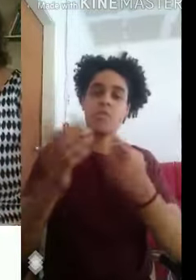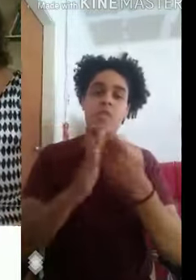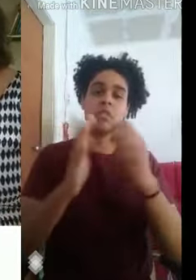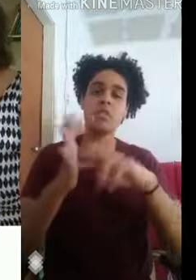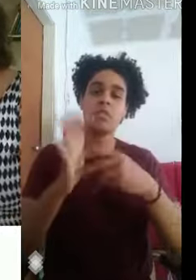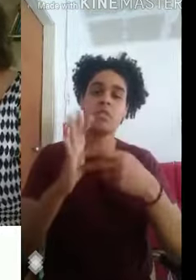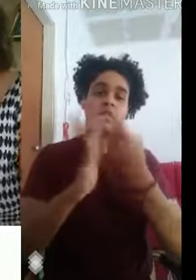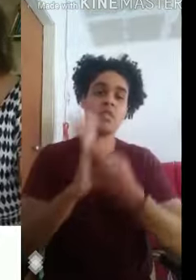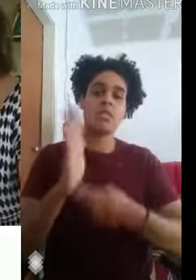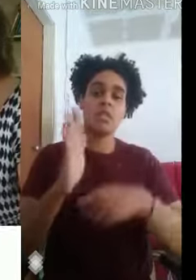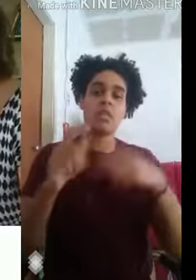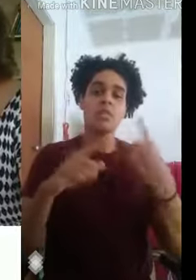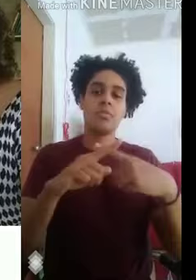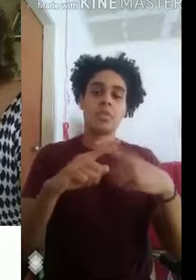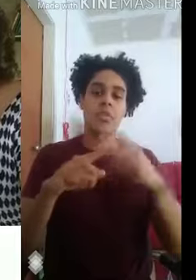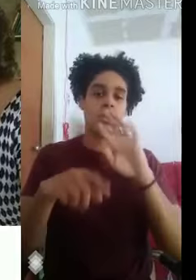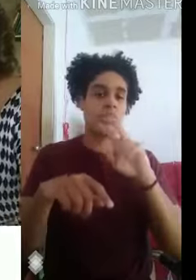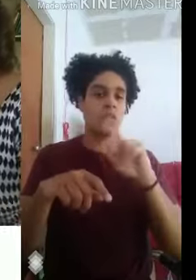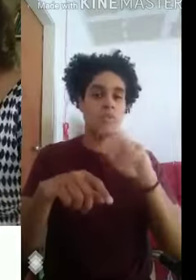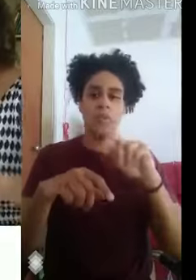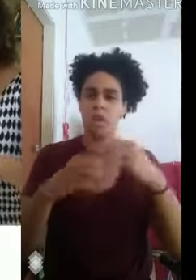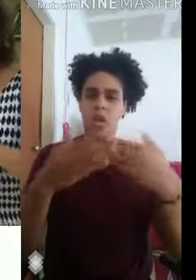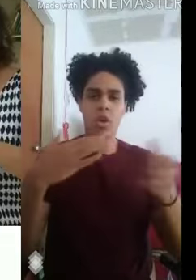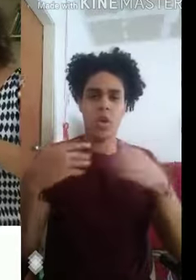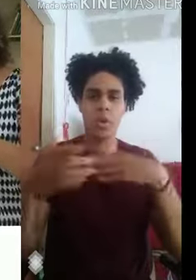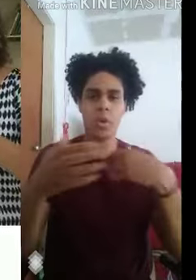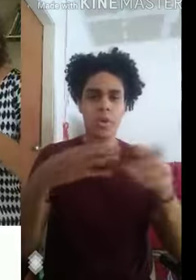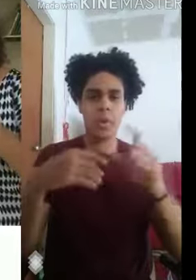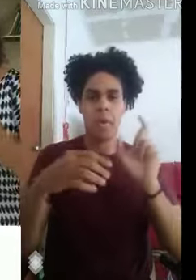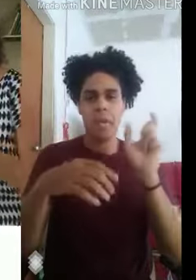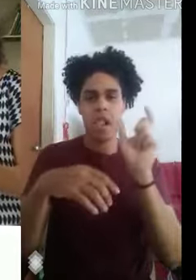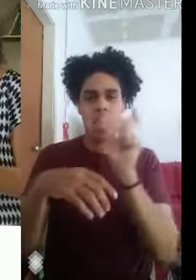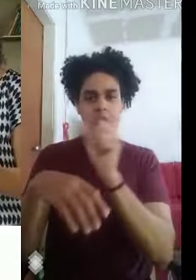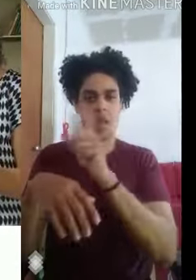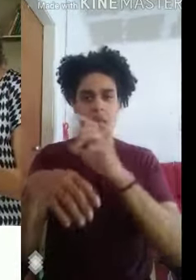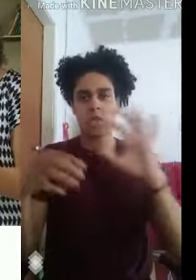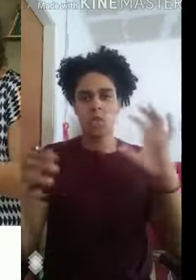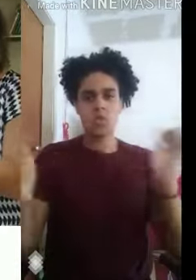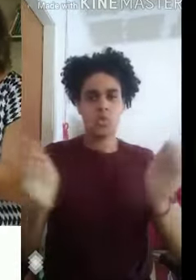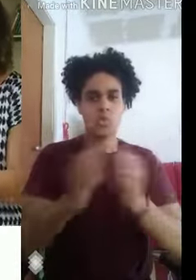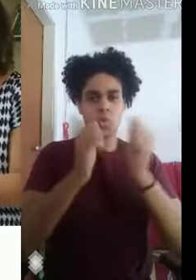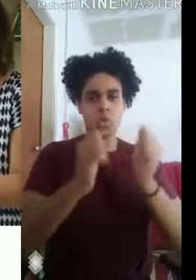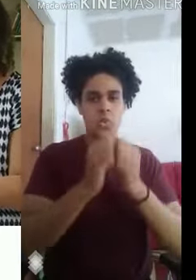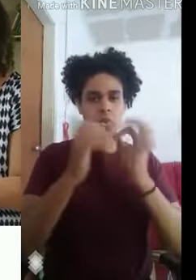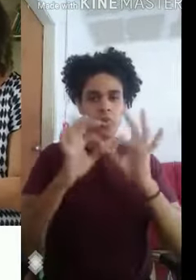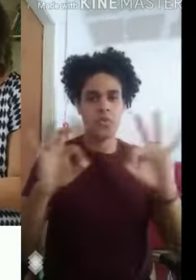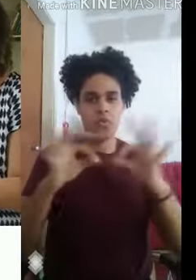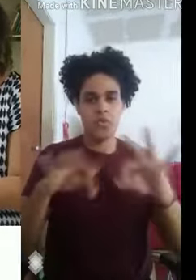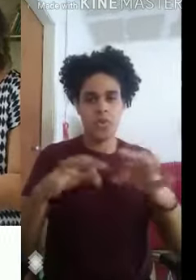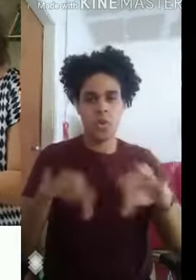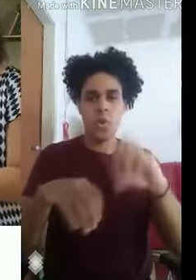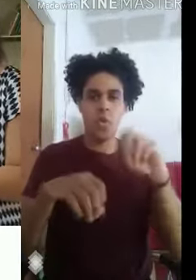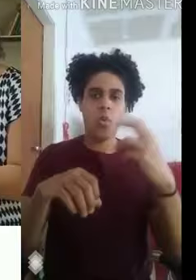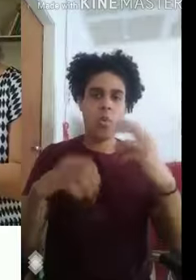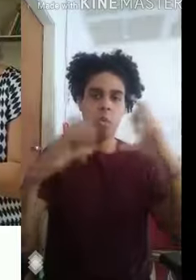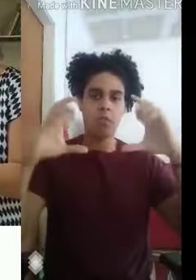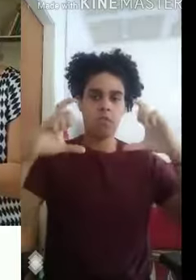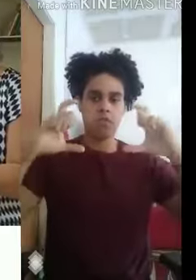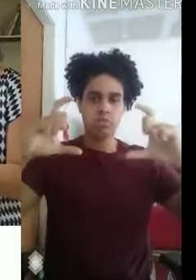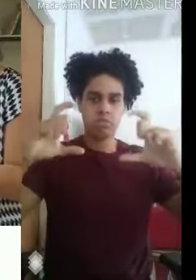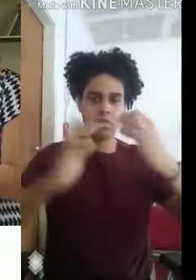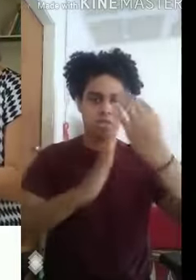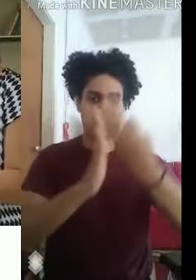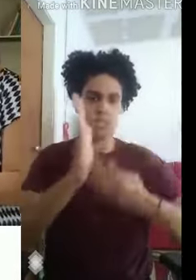entender por que não é qualquer sequência de palavras, qualquer junção de frases ou qualquer bloco de texto,